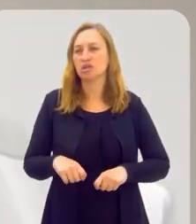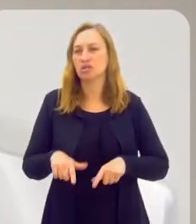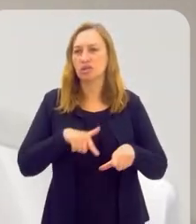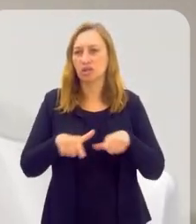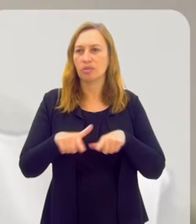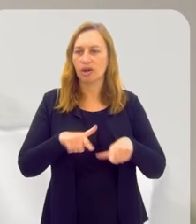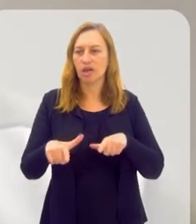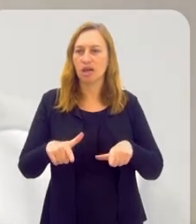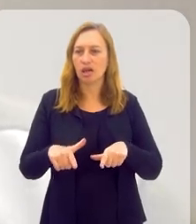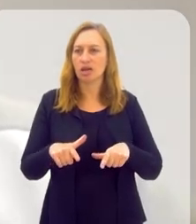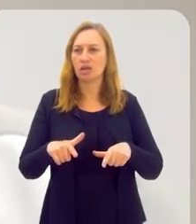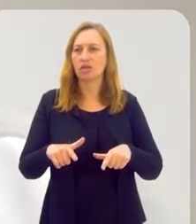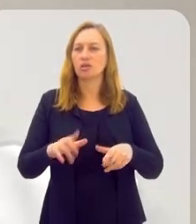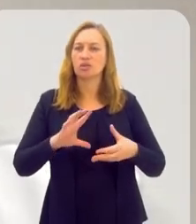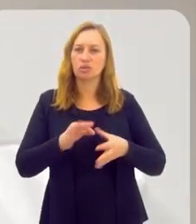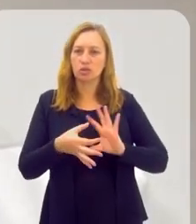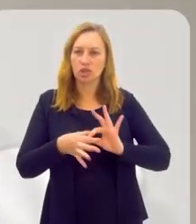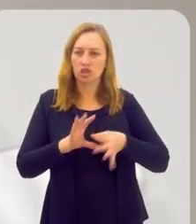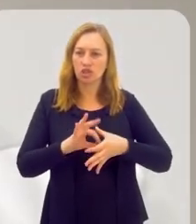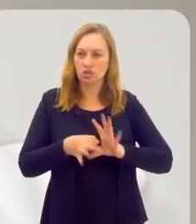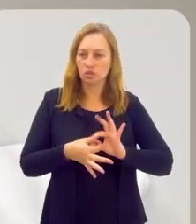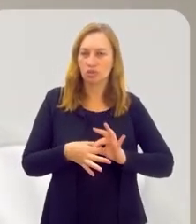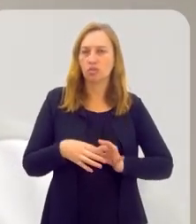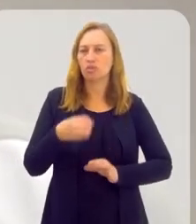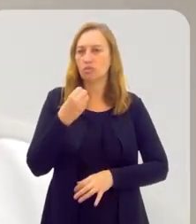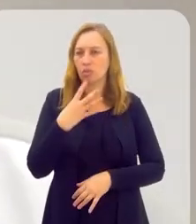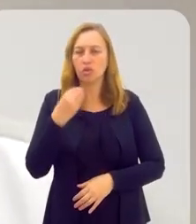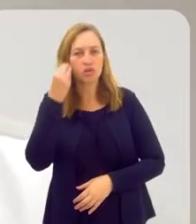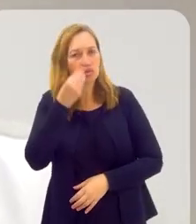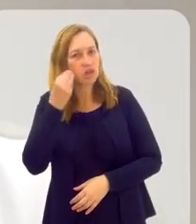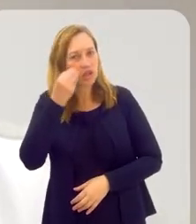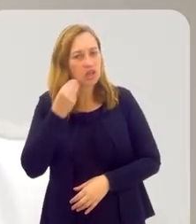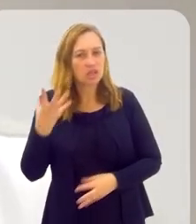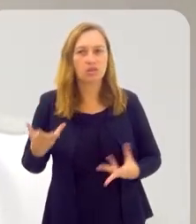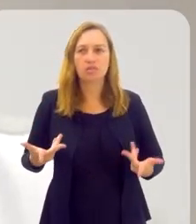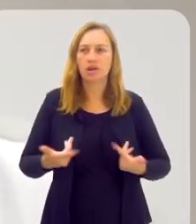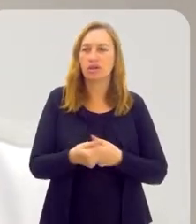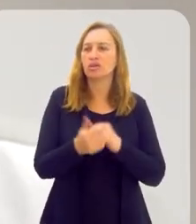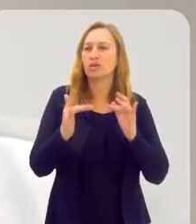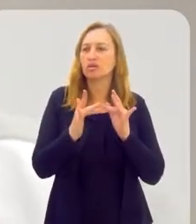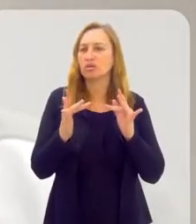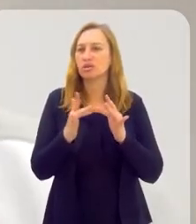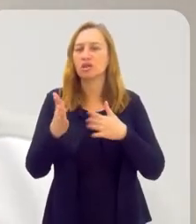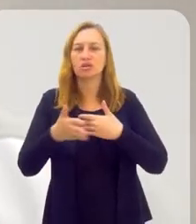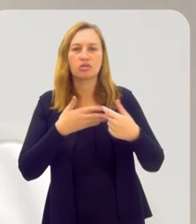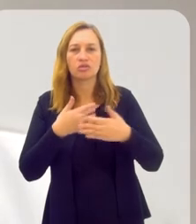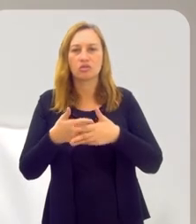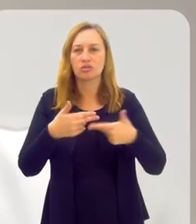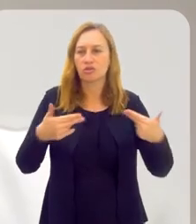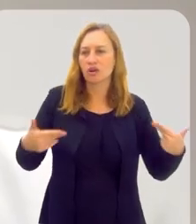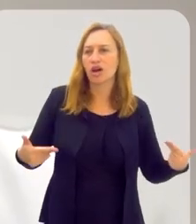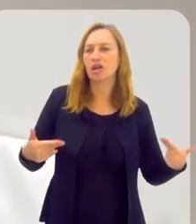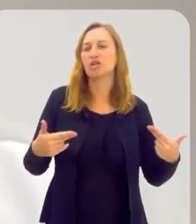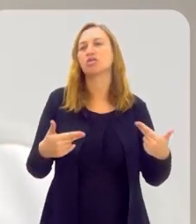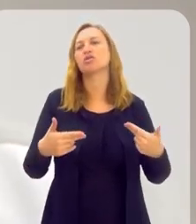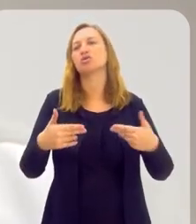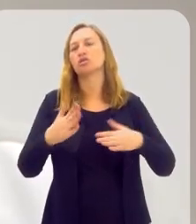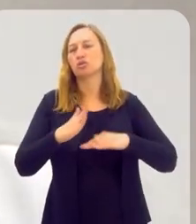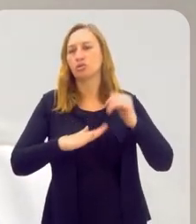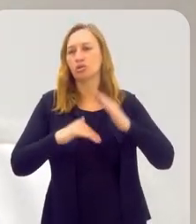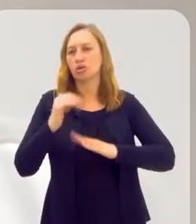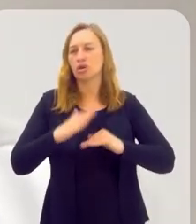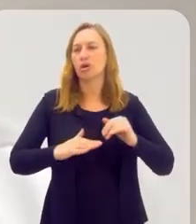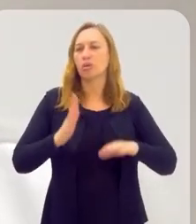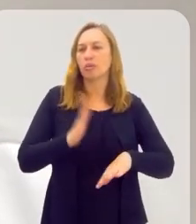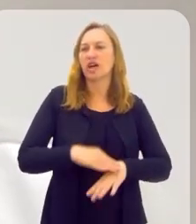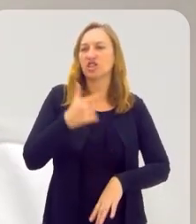nós trabalharmos no contexto prático, com experiências muito ricas, com contactos com muitos profissionais. Na primeira edição tivemos mais